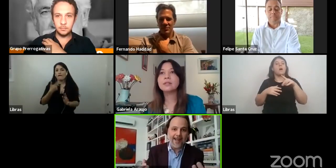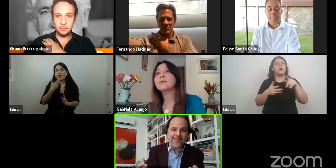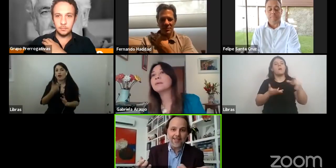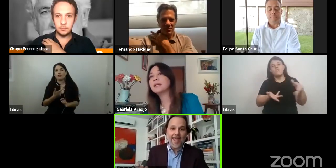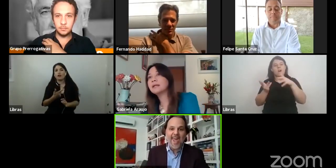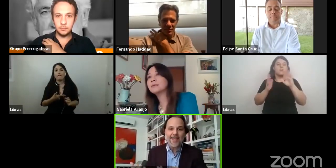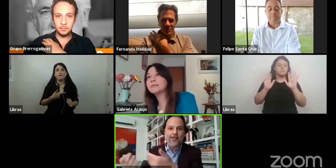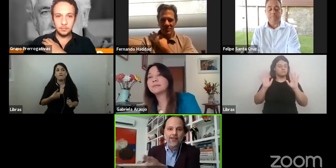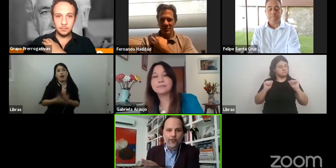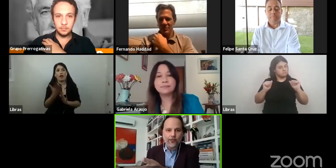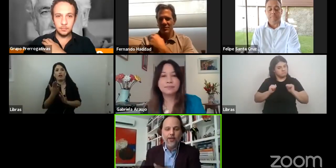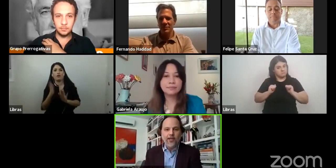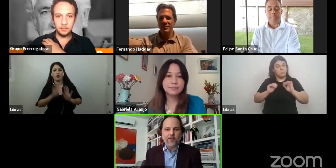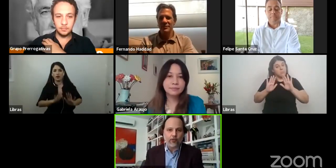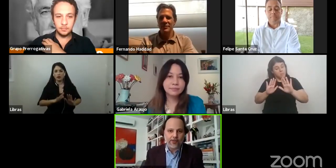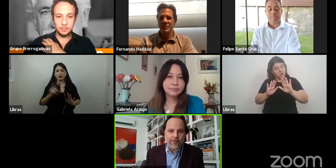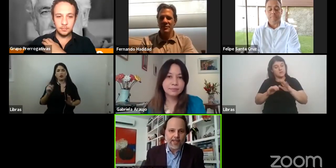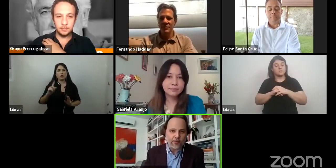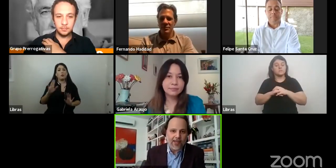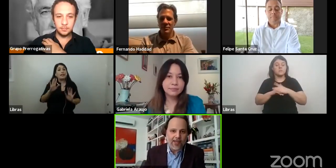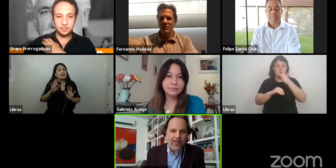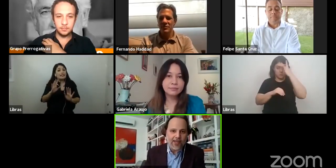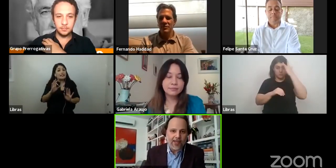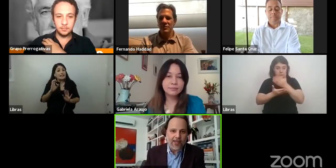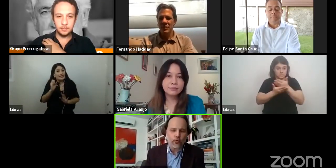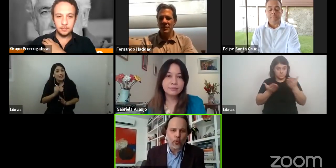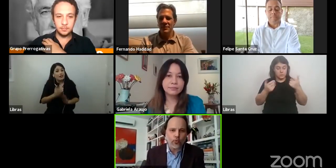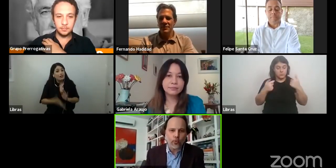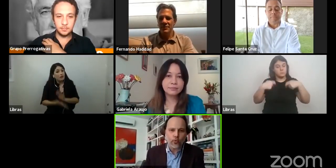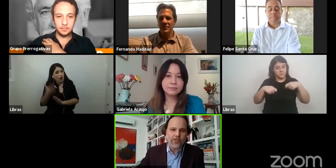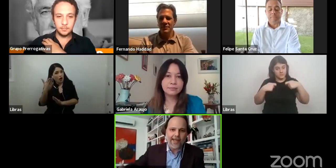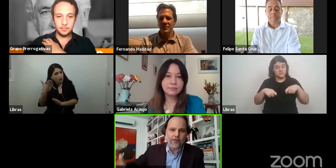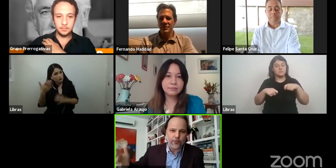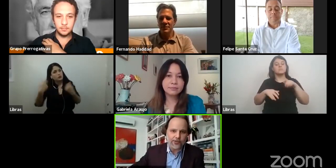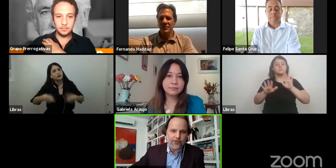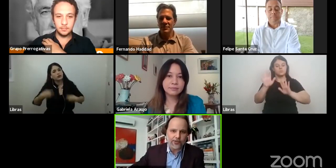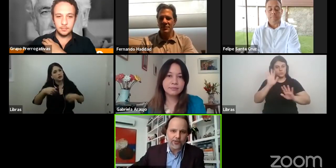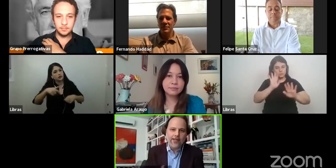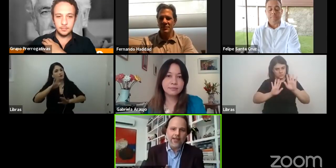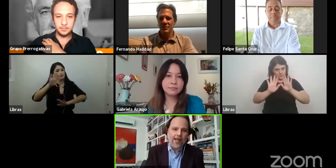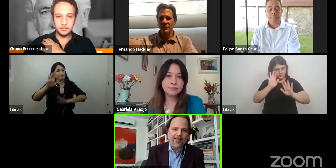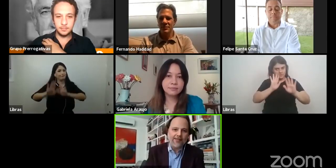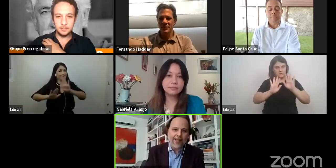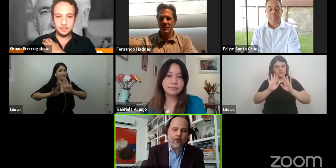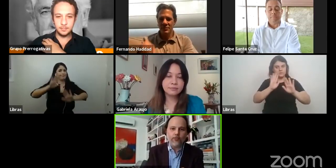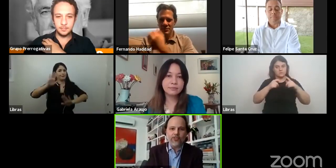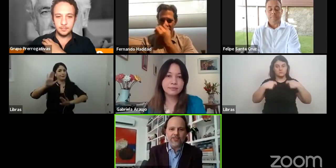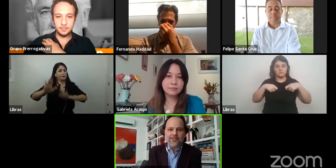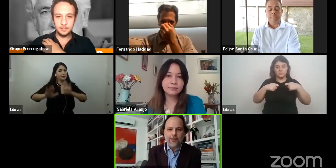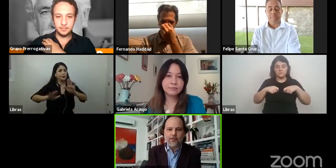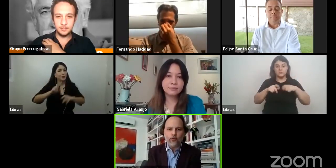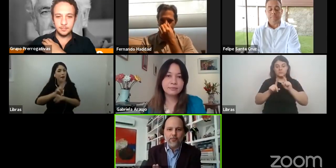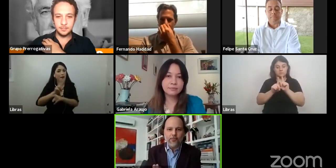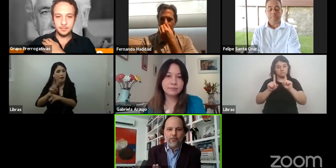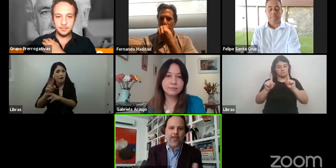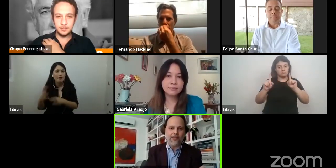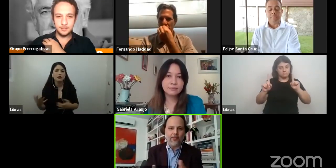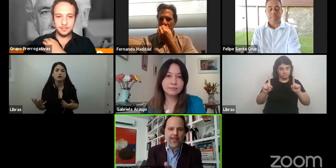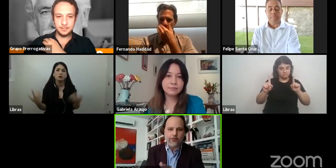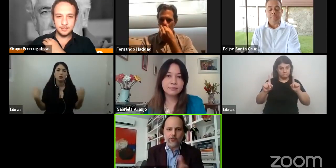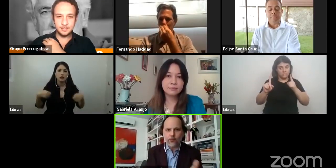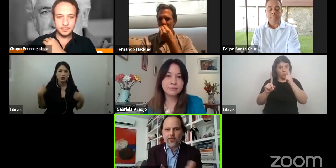outra coisa, mas em indo, as pessoas, evidentemente, precisam tomar todo o cuidado possível. Tentar manter um distanciamento